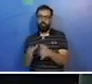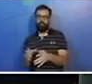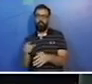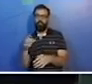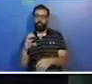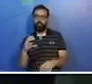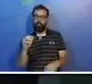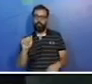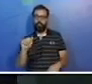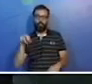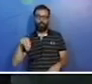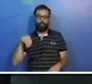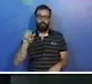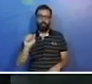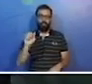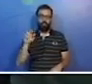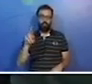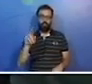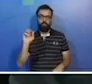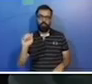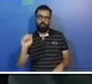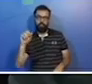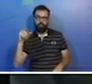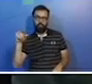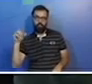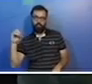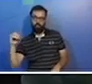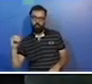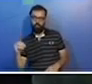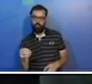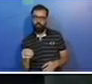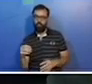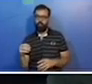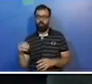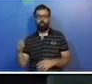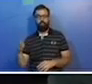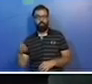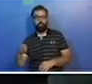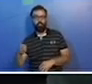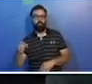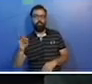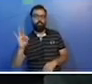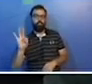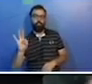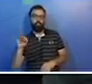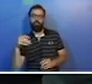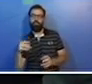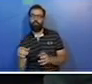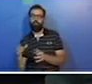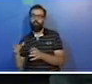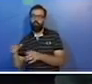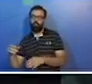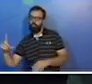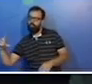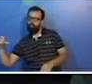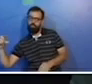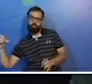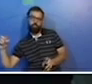pescador. Nós estamos fazendo o quê? Identificando produtor, consumidor primário, que são os